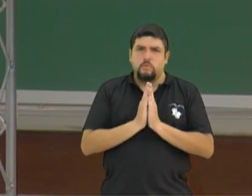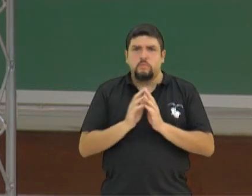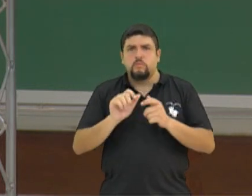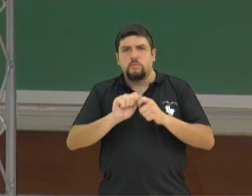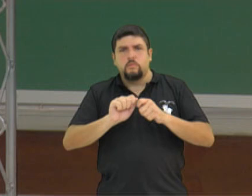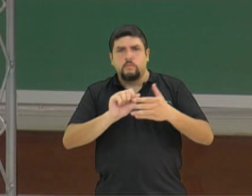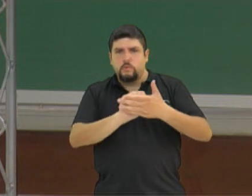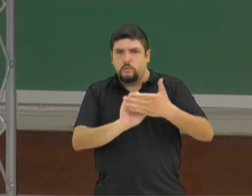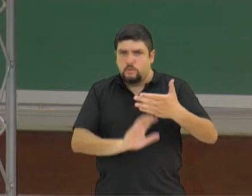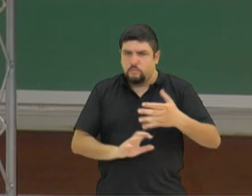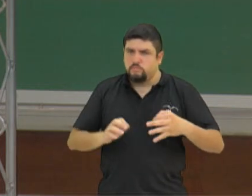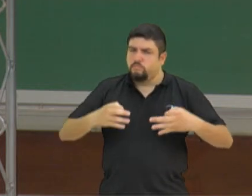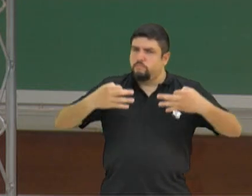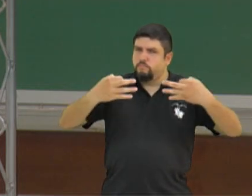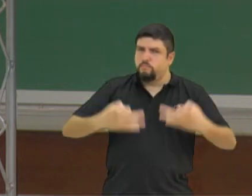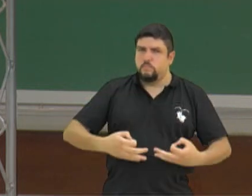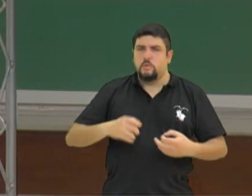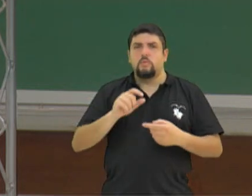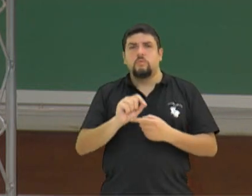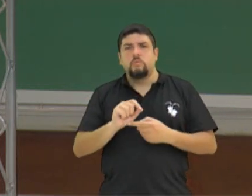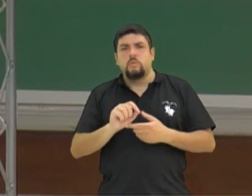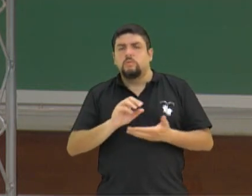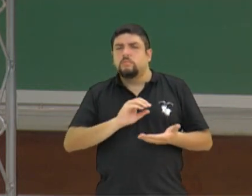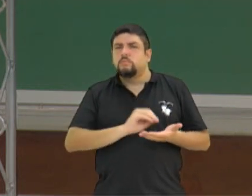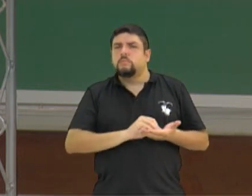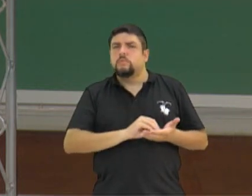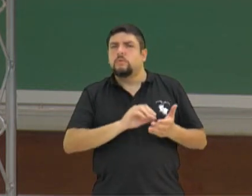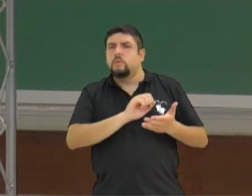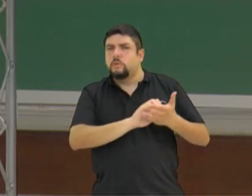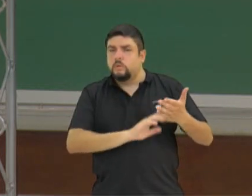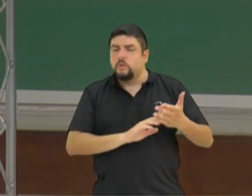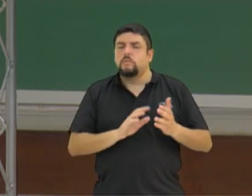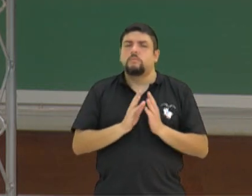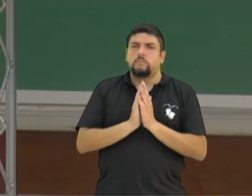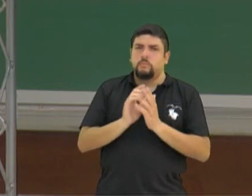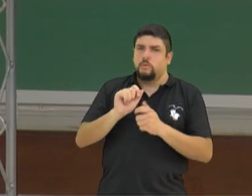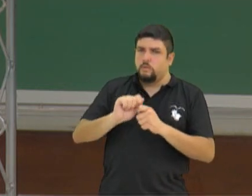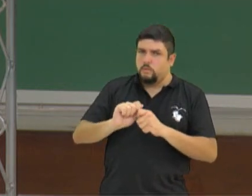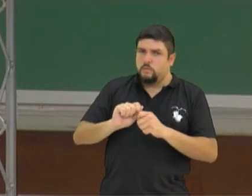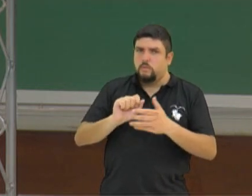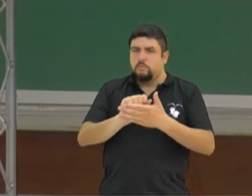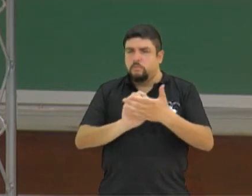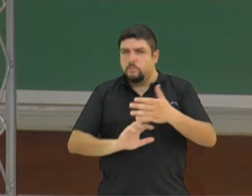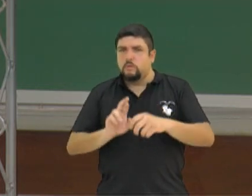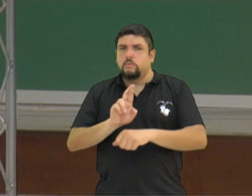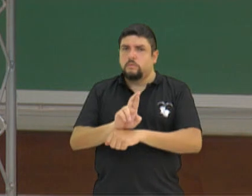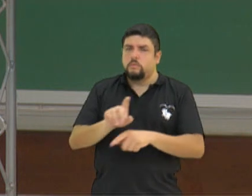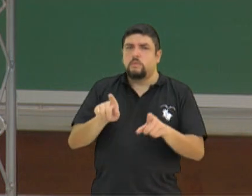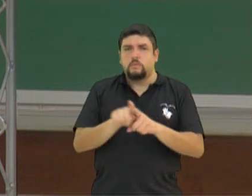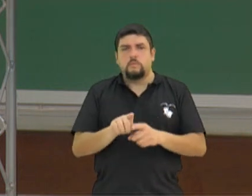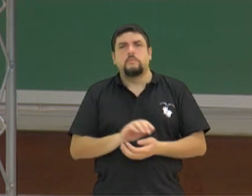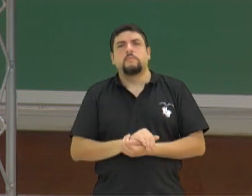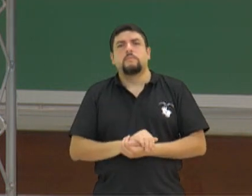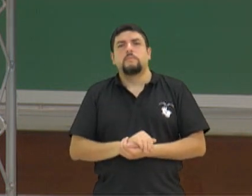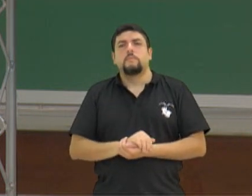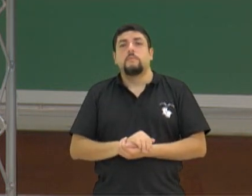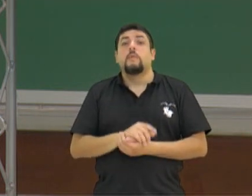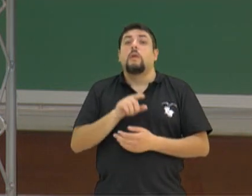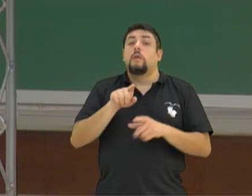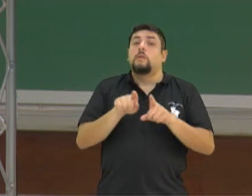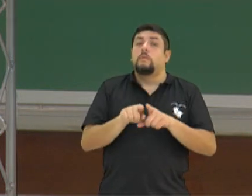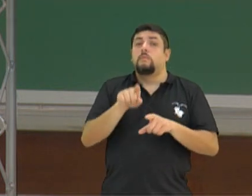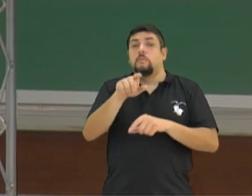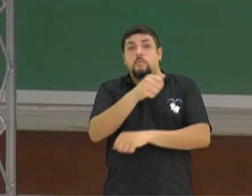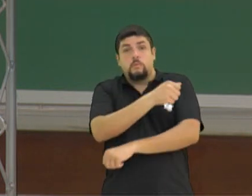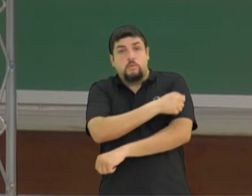fazer as atividades que estão pendentes, as atividades de recuperação. Os alunos que estão levando o material impresso para a